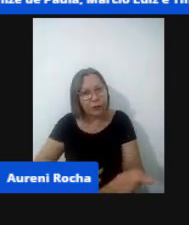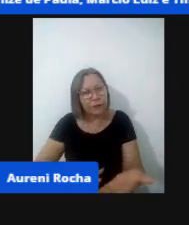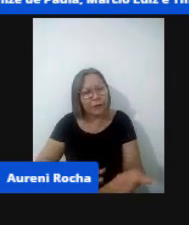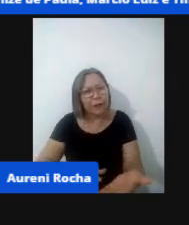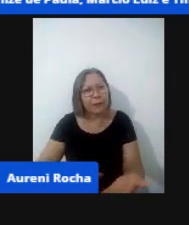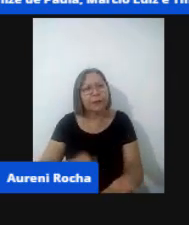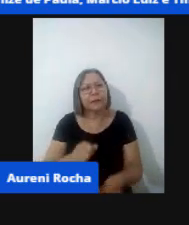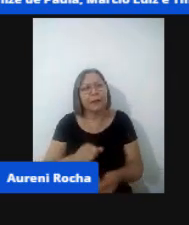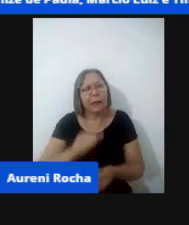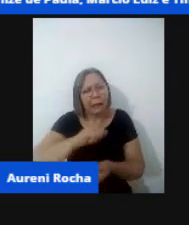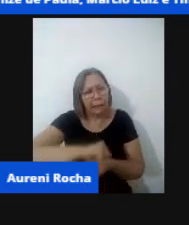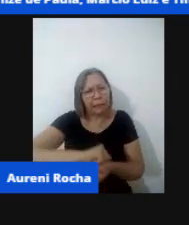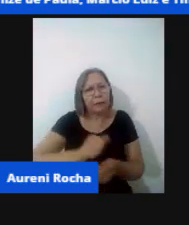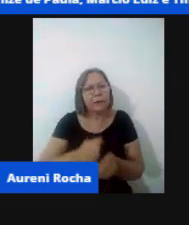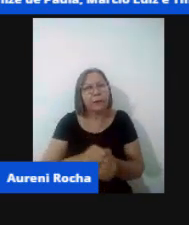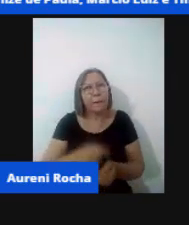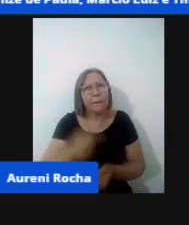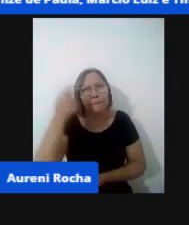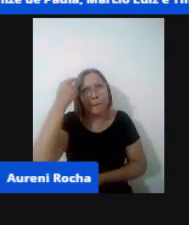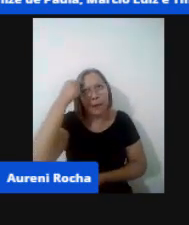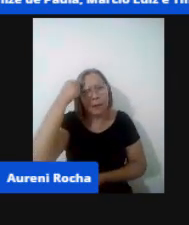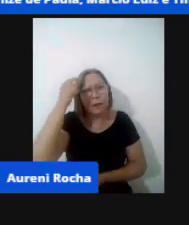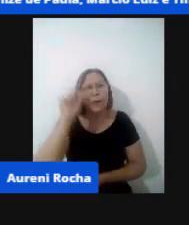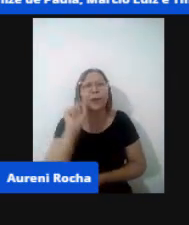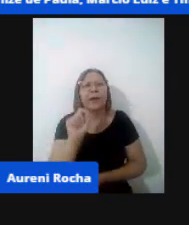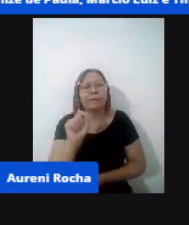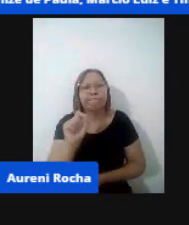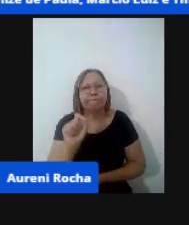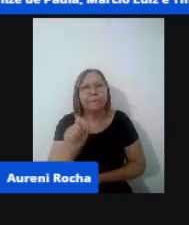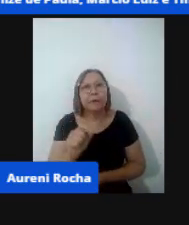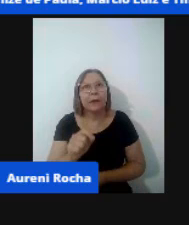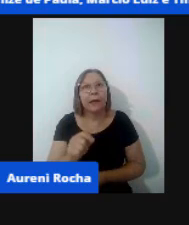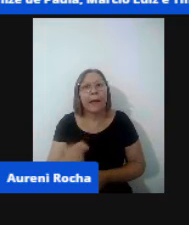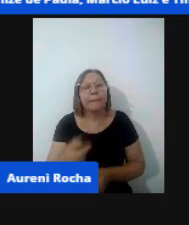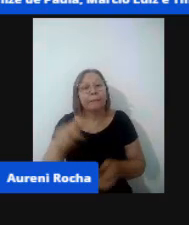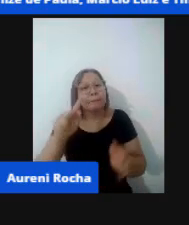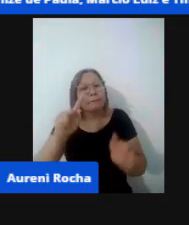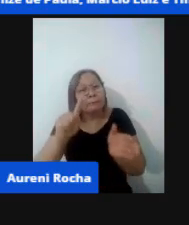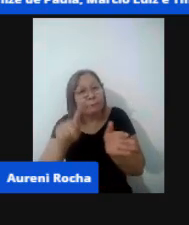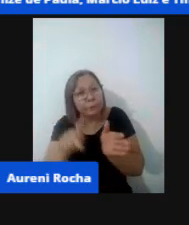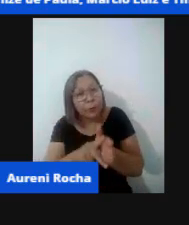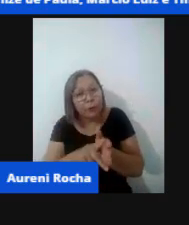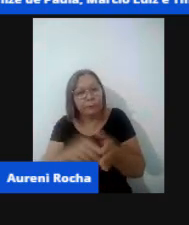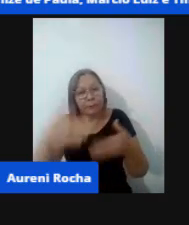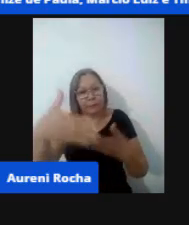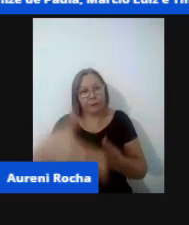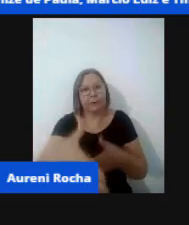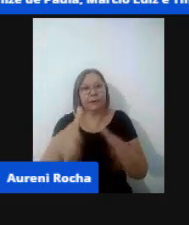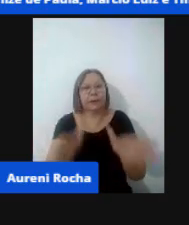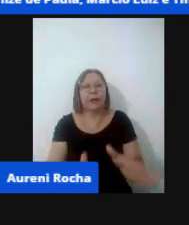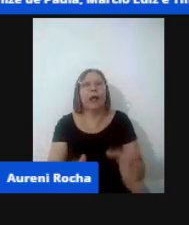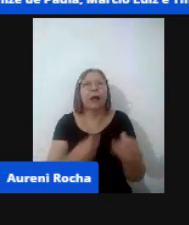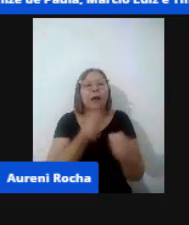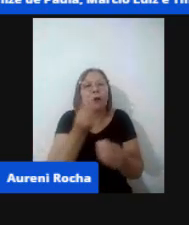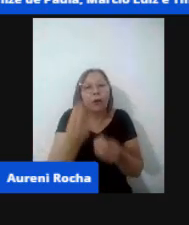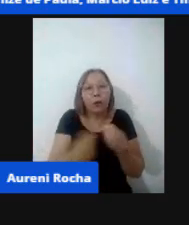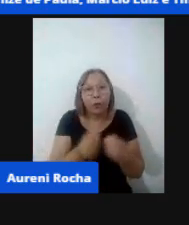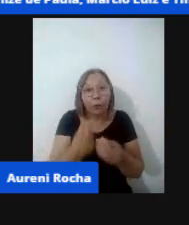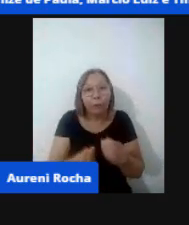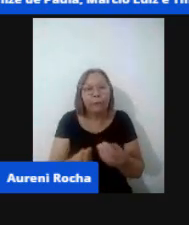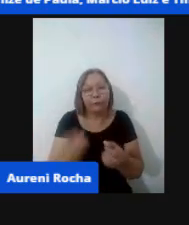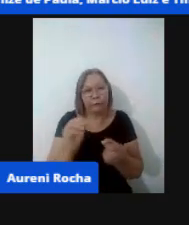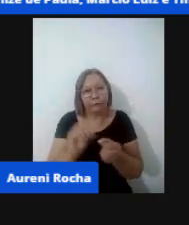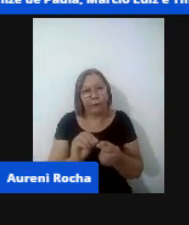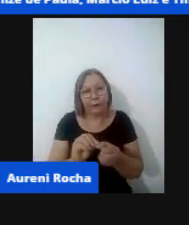diretamente nessa questão de dentro da sala de aula. Como eu faço isso? E aí, é importante a